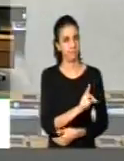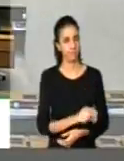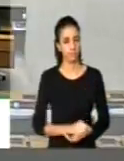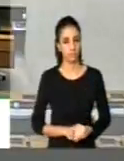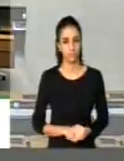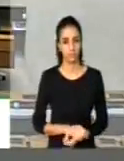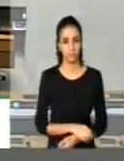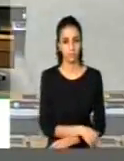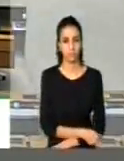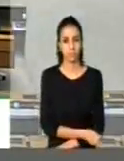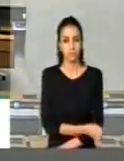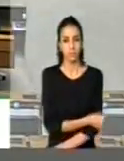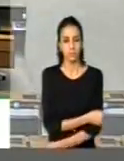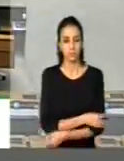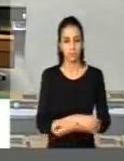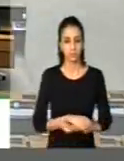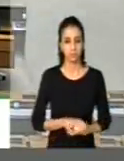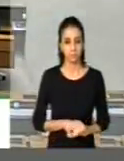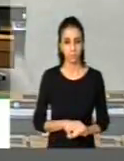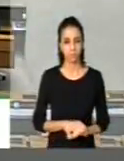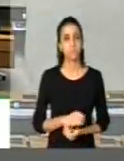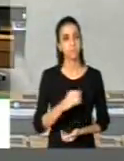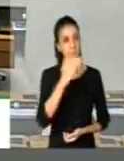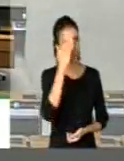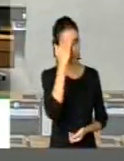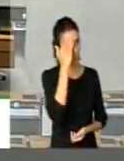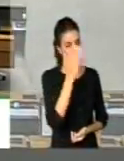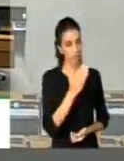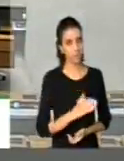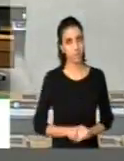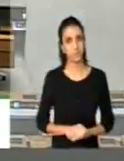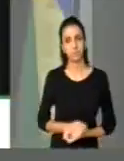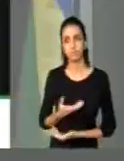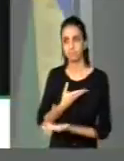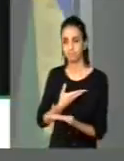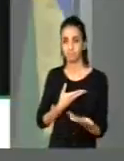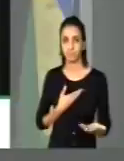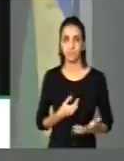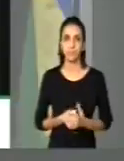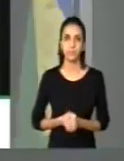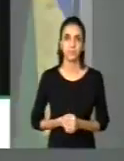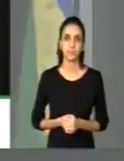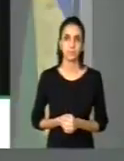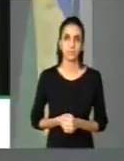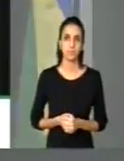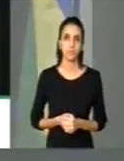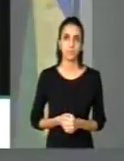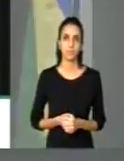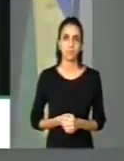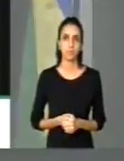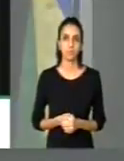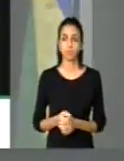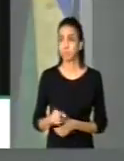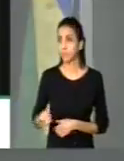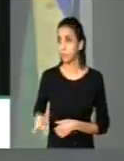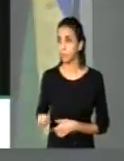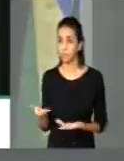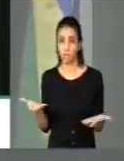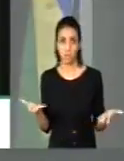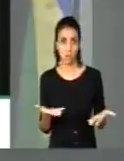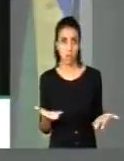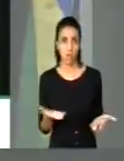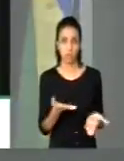Vira, 3 minutos. Obrigado, presidente, colegas parlamentares. Quero falar, aproveitando este momento que